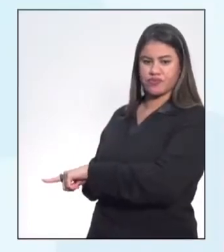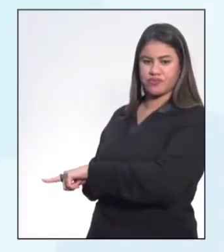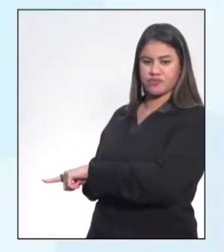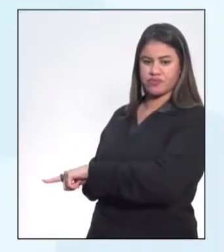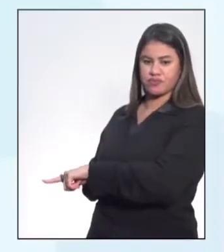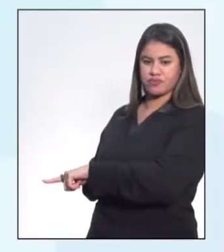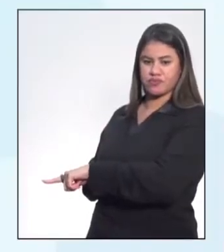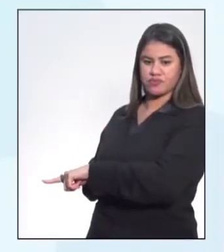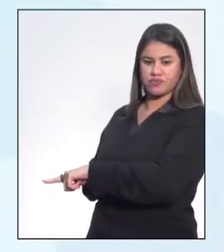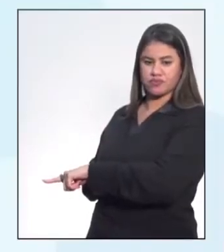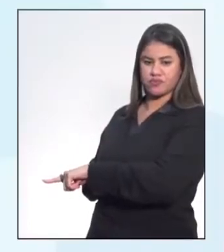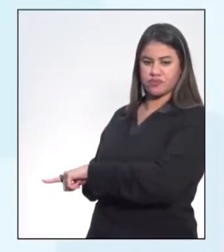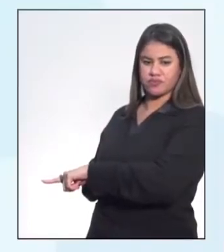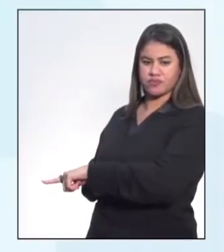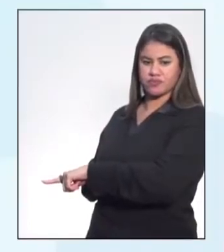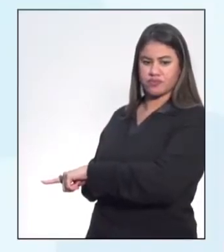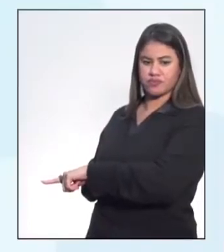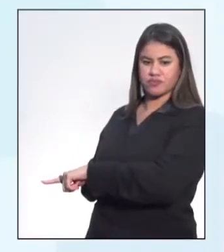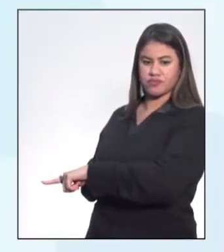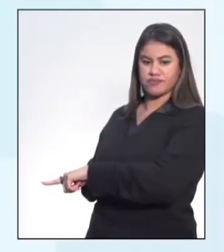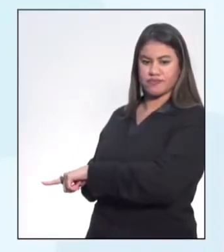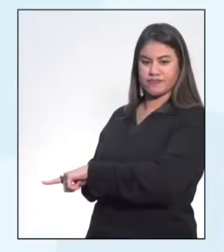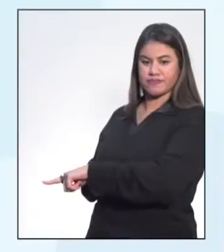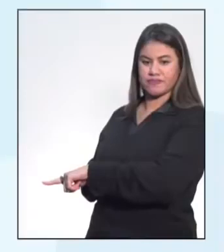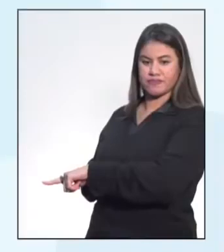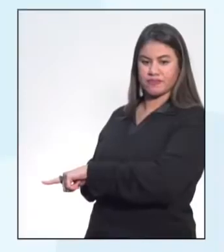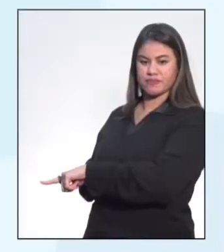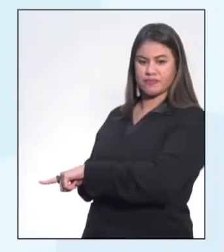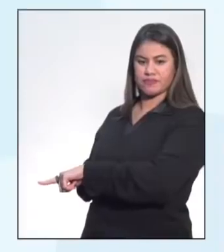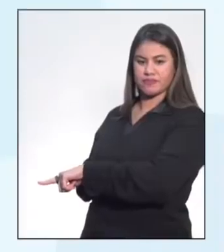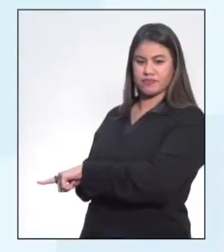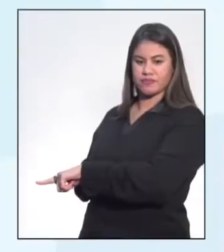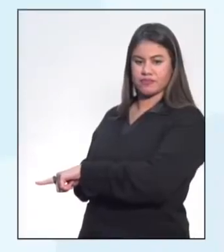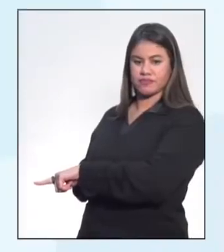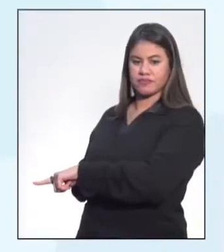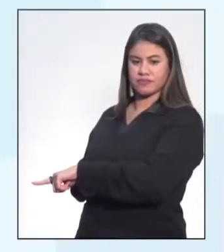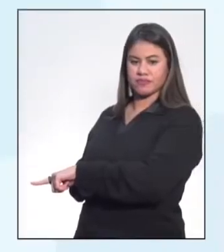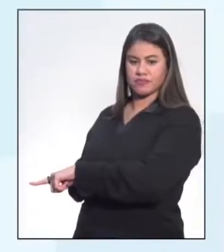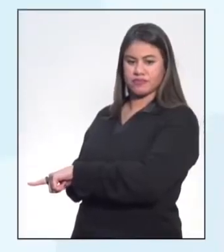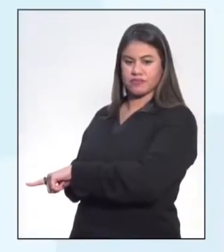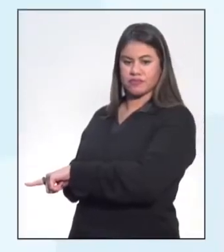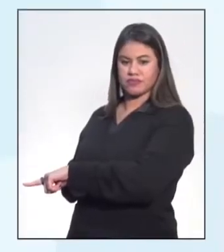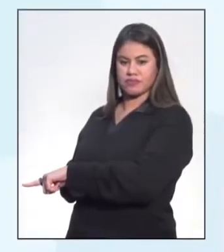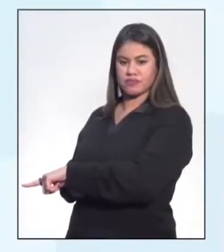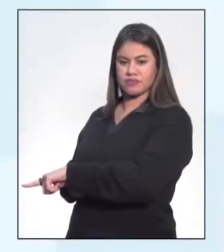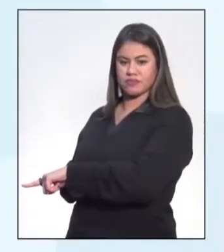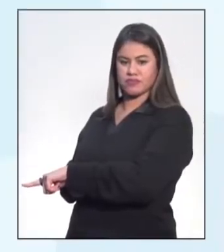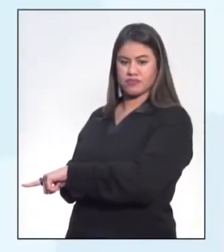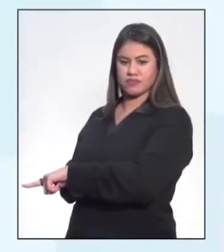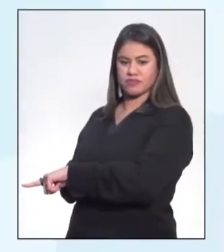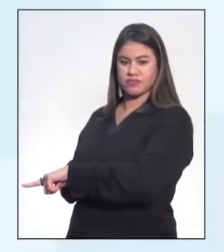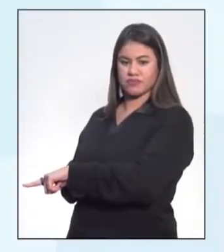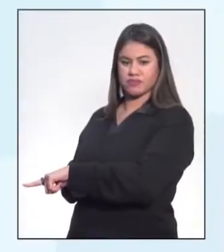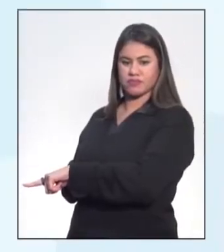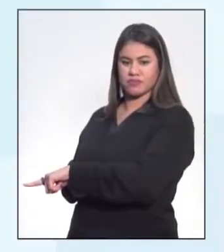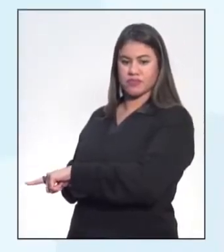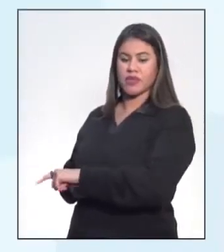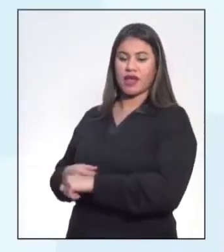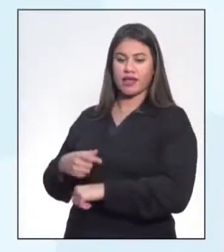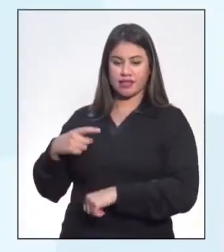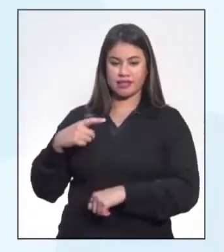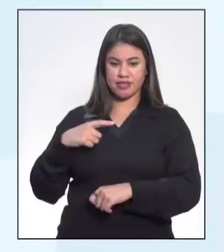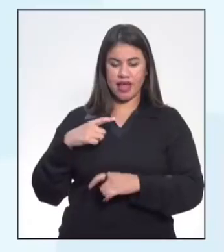mais CY. E ele dá o que para você também? Ele dá lá as ligações que